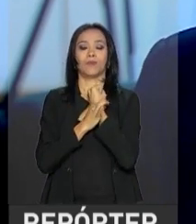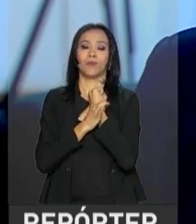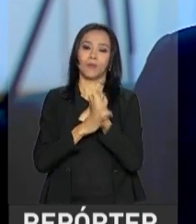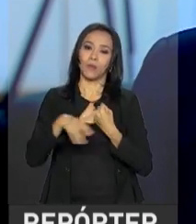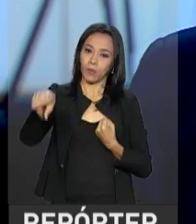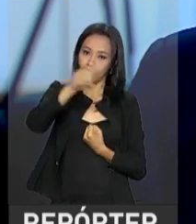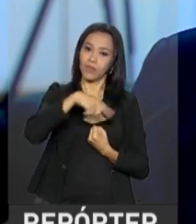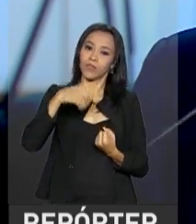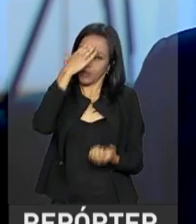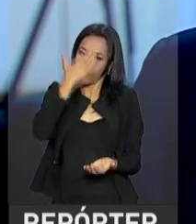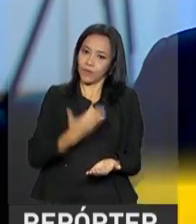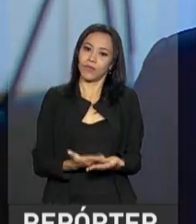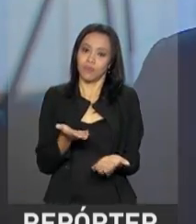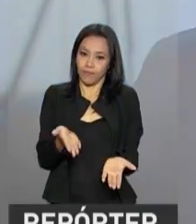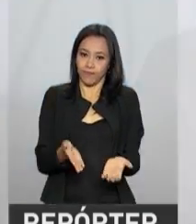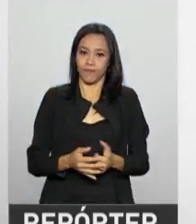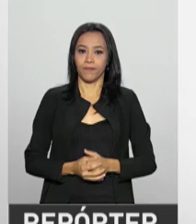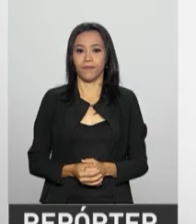para você